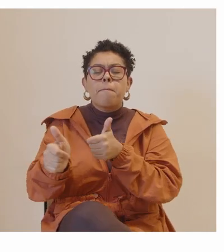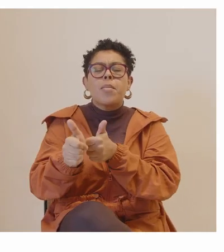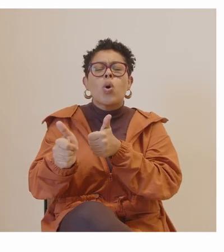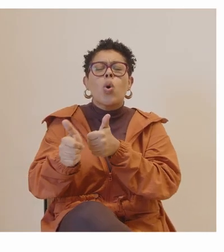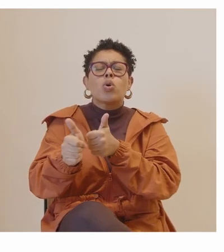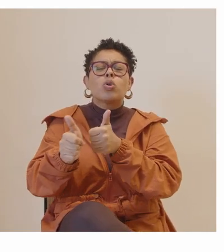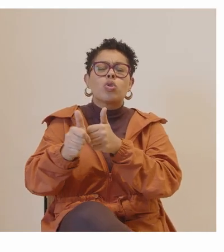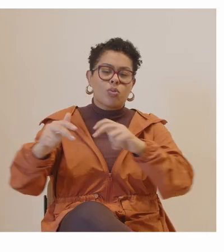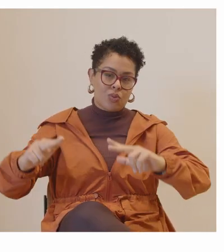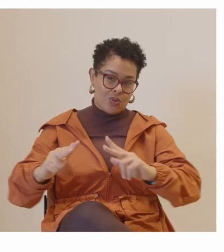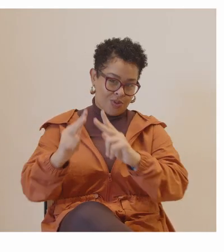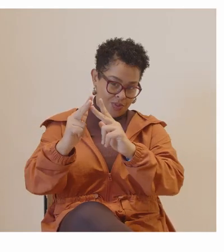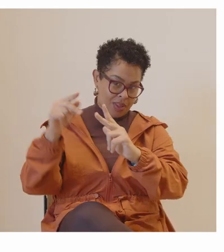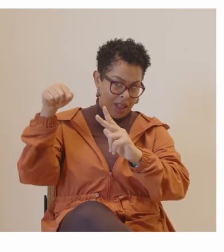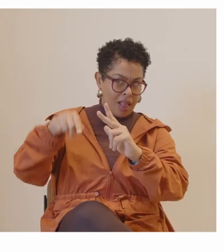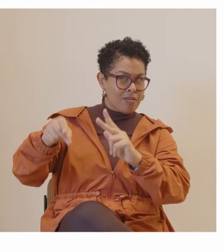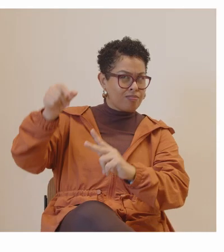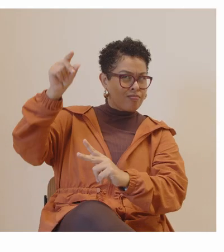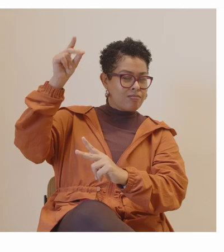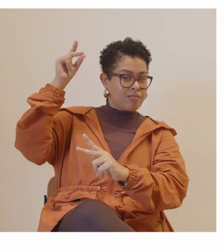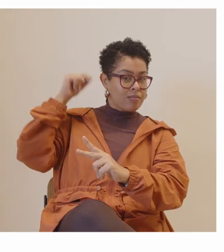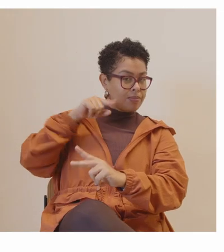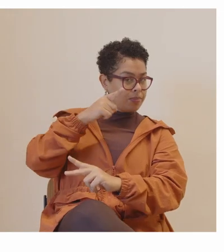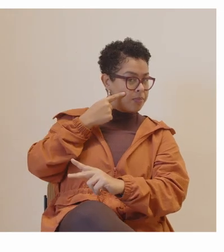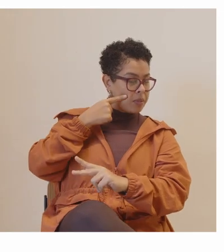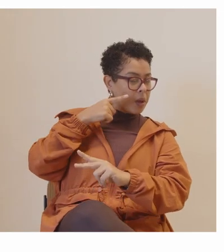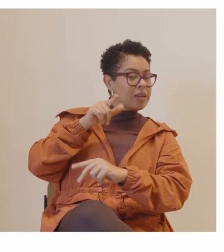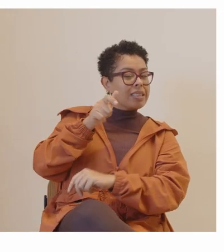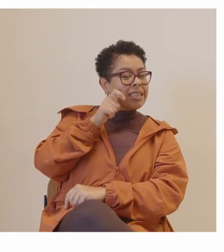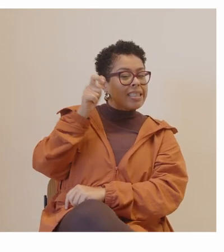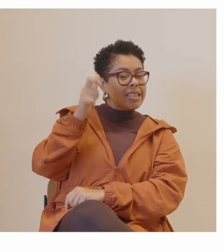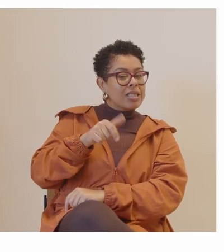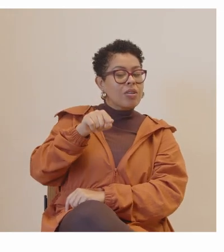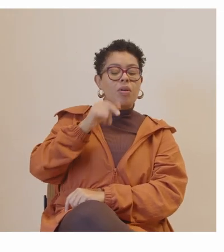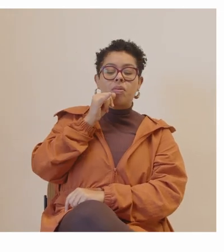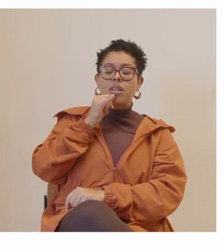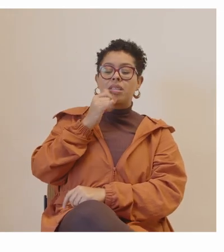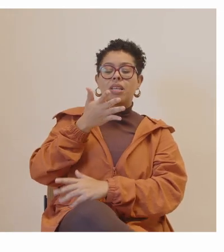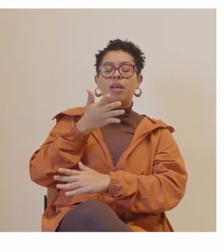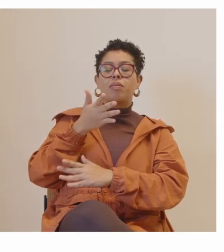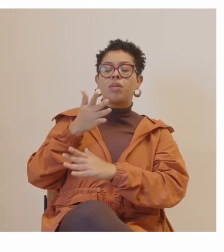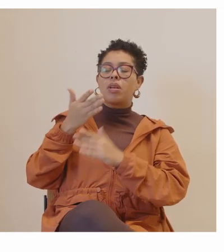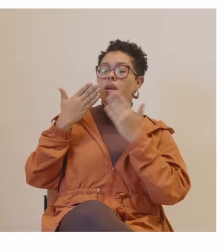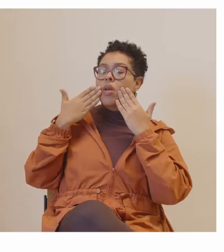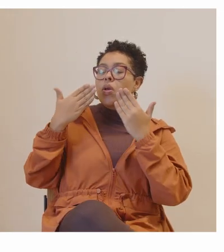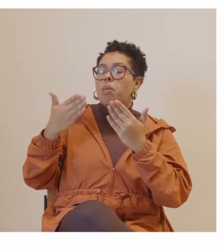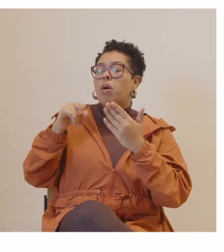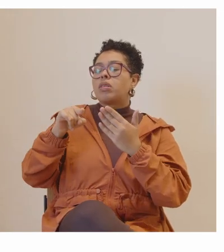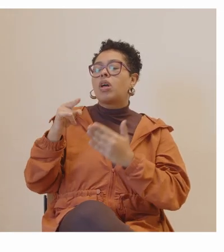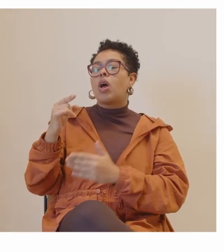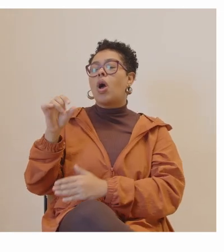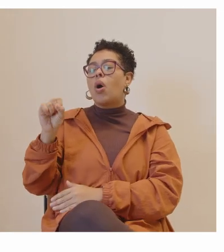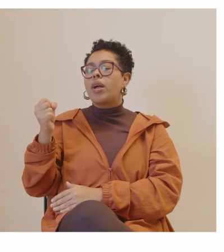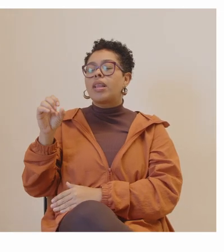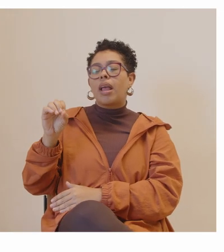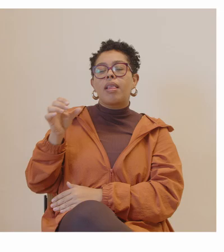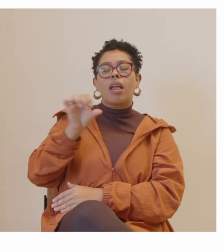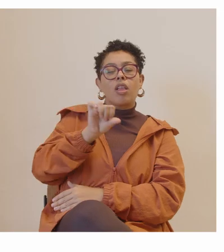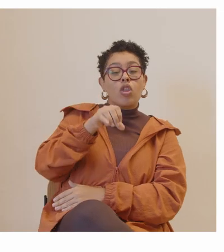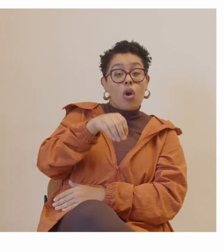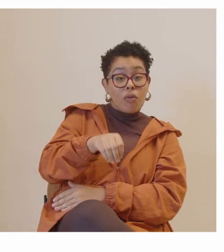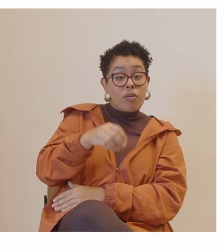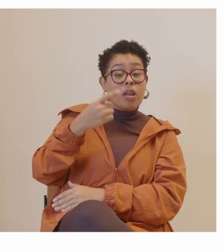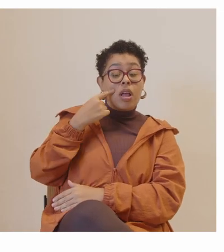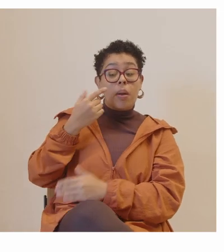Então, que naquela época, uma coisa que é interessante, né, e que essa historiografia trata muito nos anos 80, nos anos 90, é